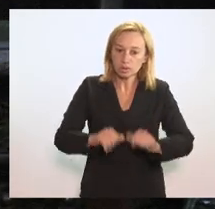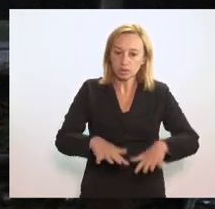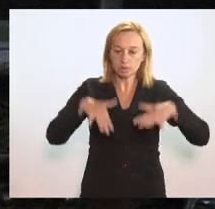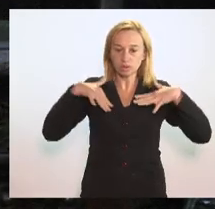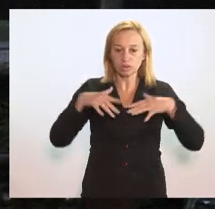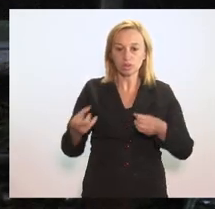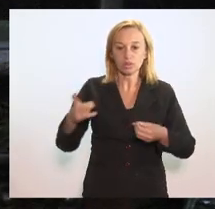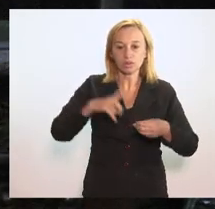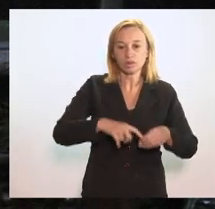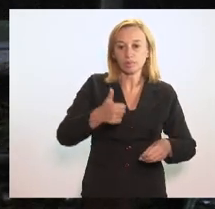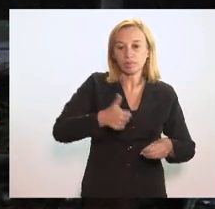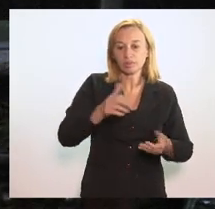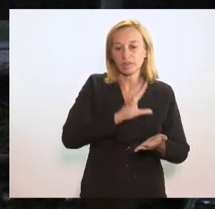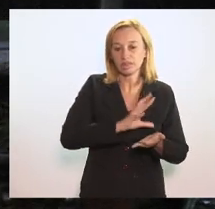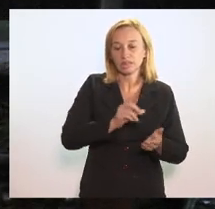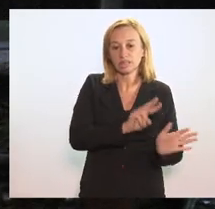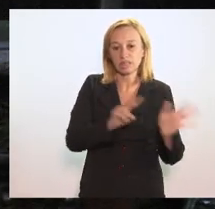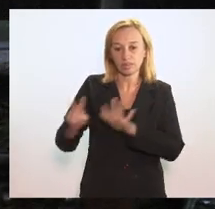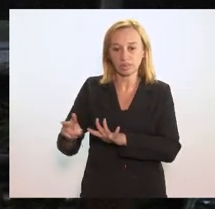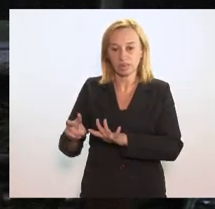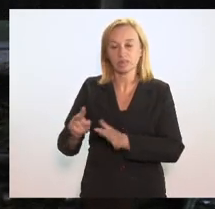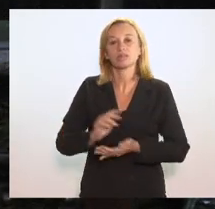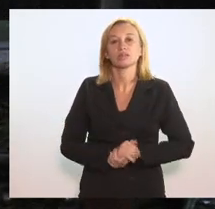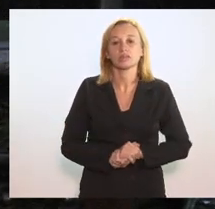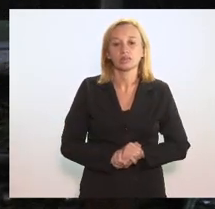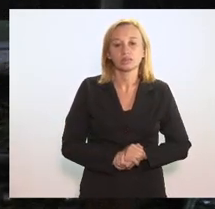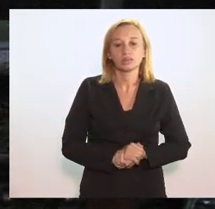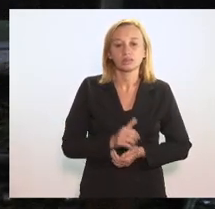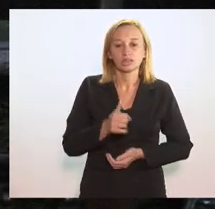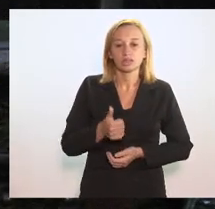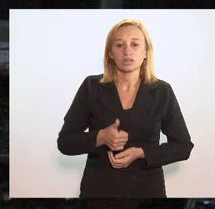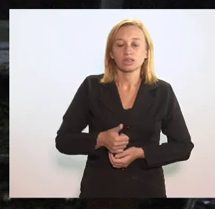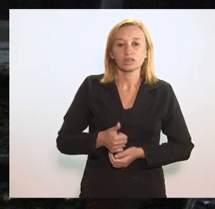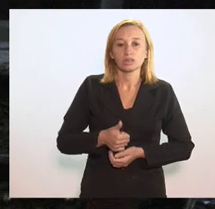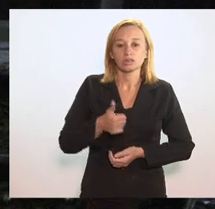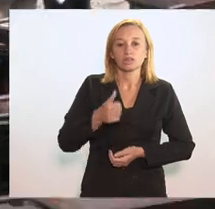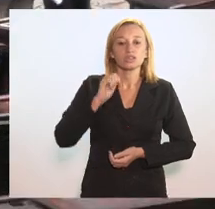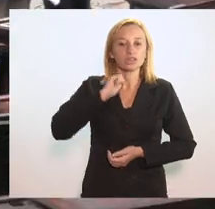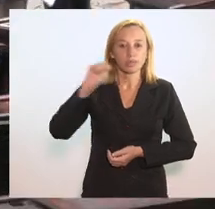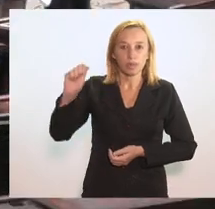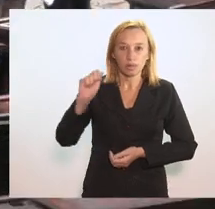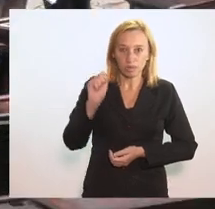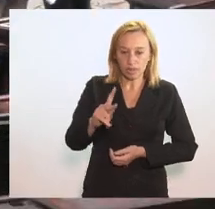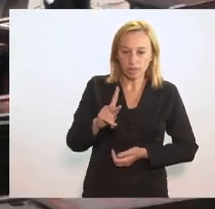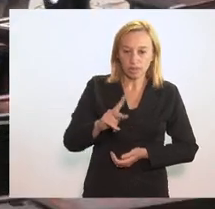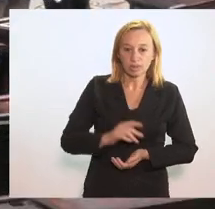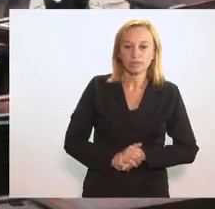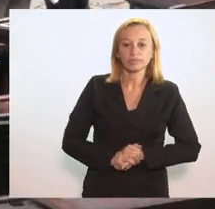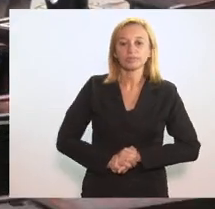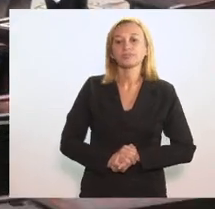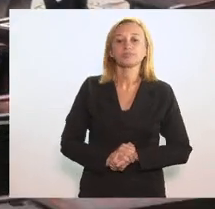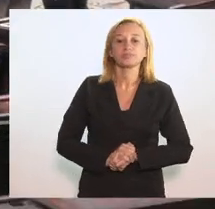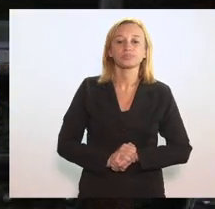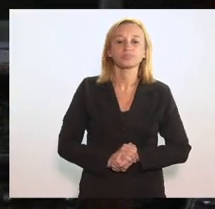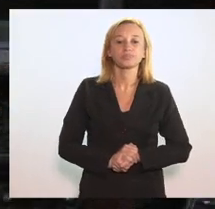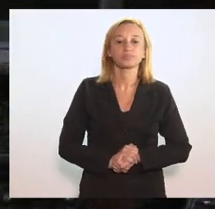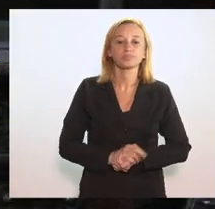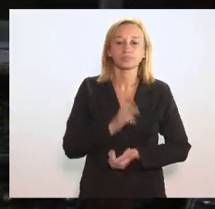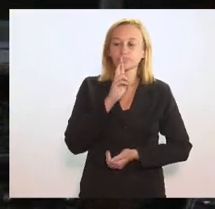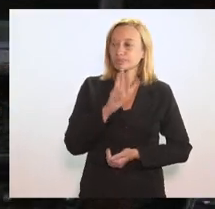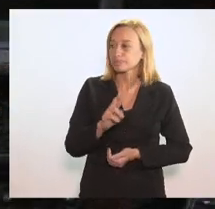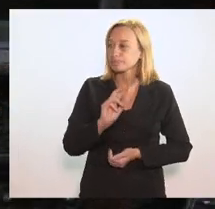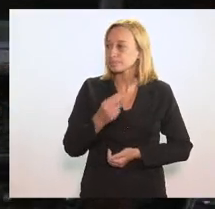na primeira semana, no máximo na primeira semana de abril. No máximo. Tendo resultado ou